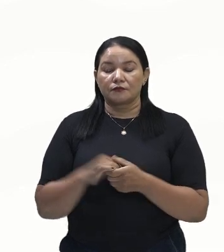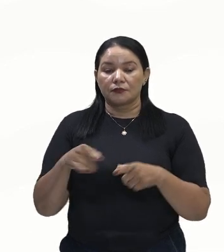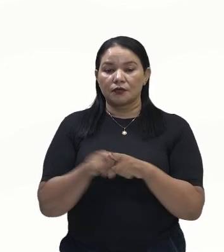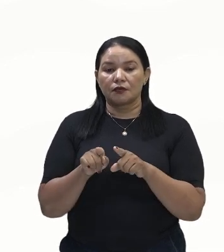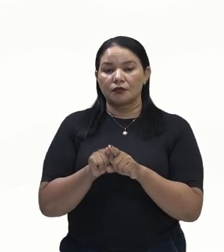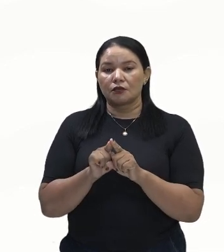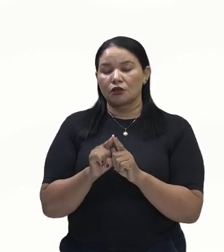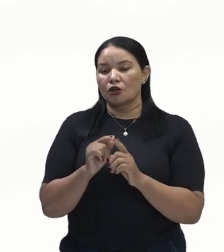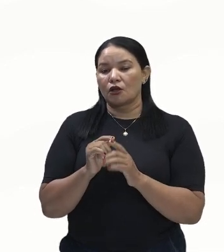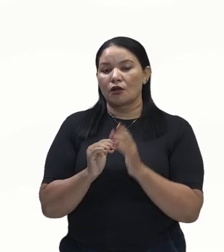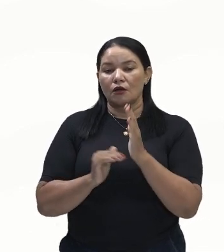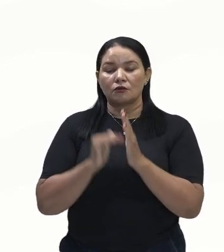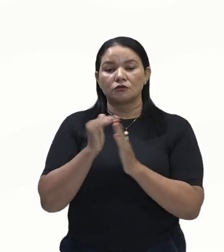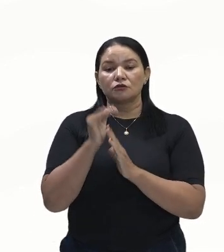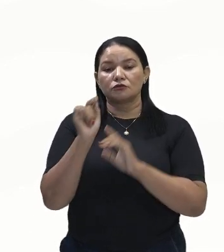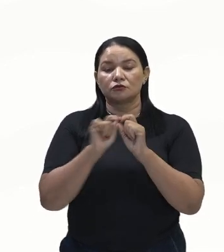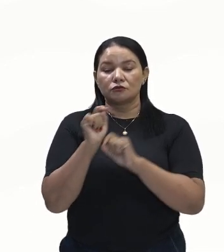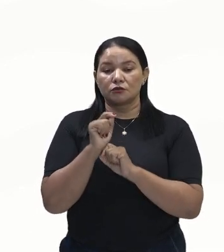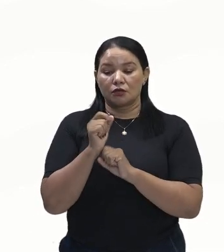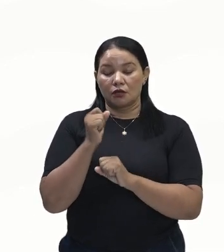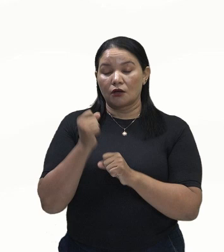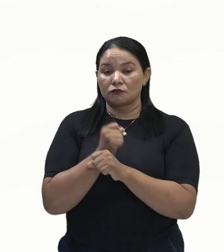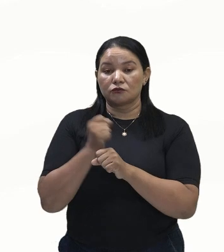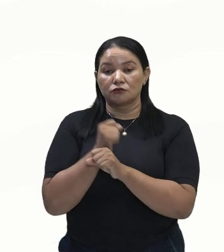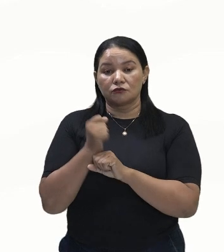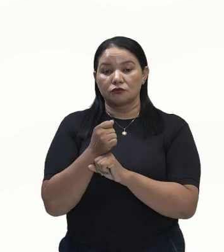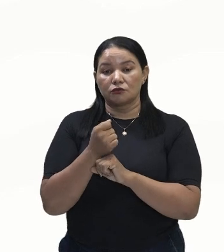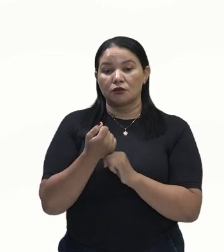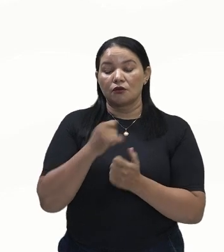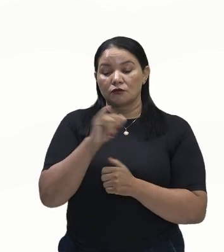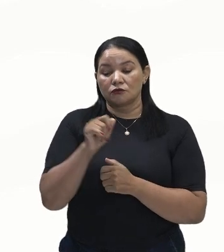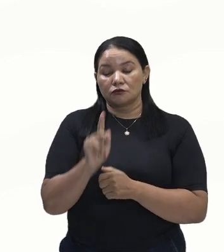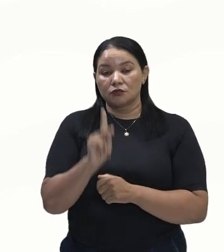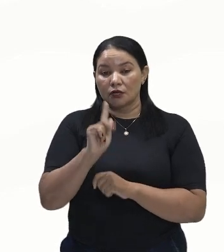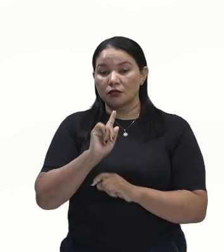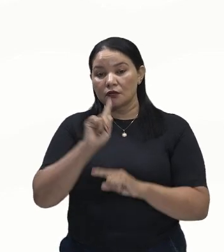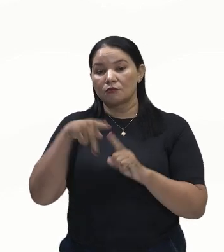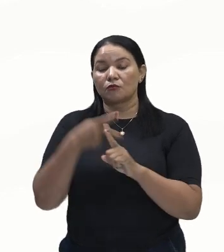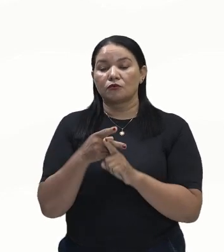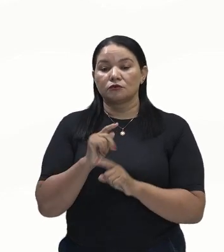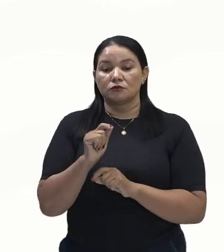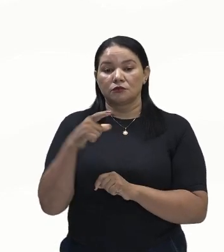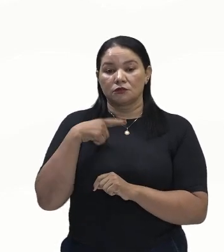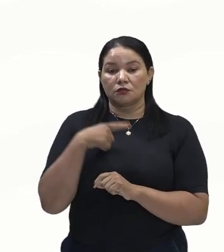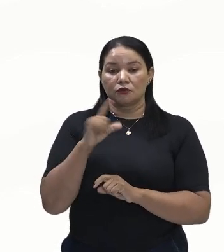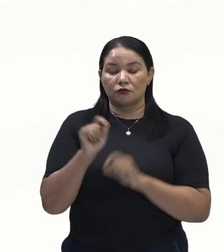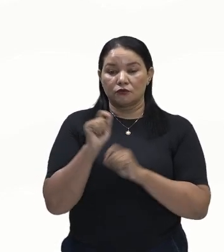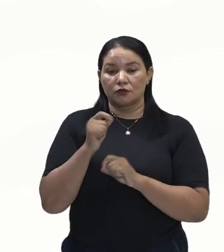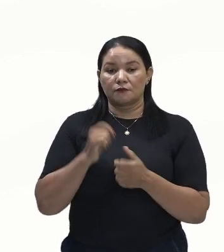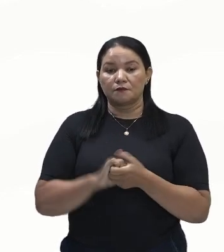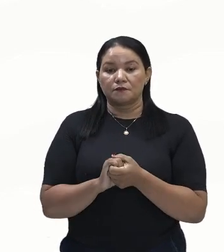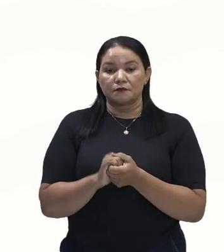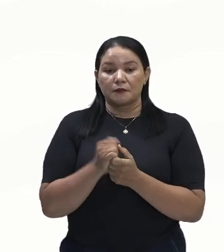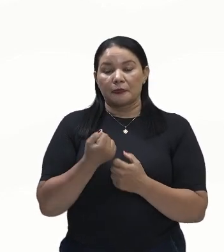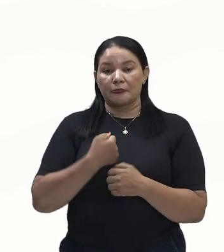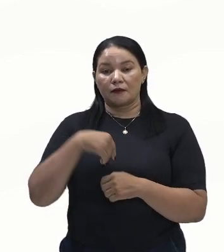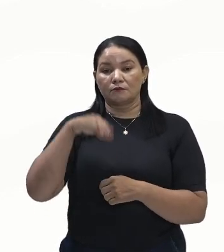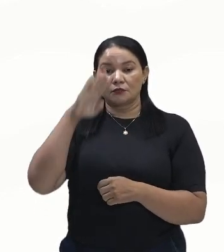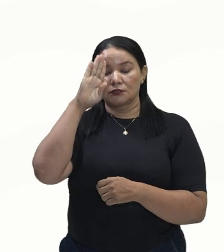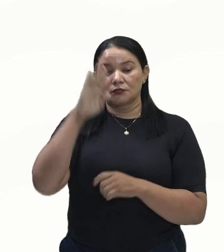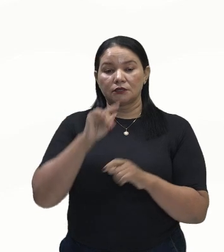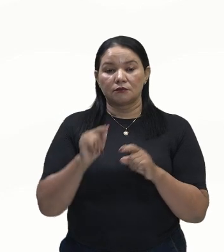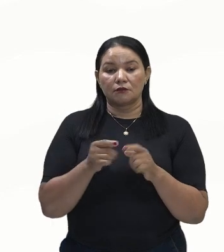industrialização pós-JK? Depois de Juscelino Kubitschek, nós temos o regime civil-militar, que ocorre